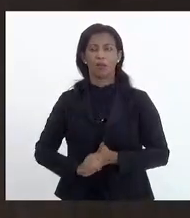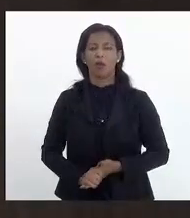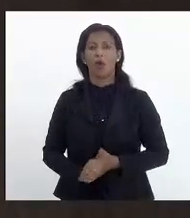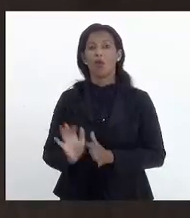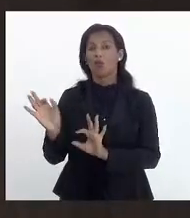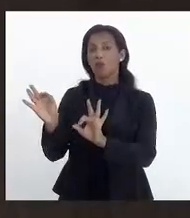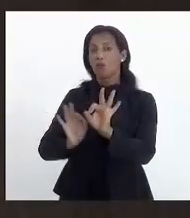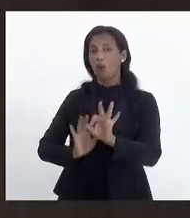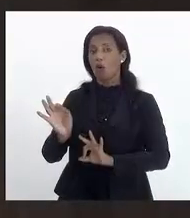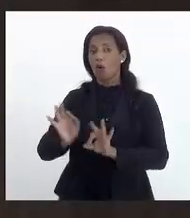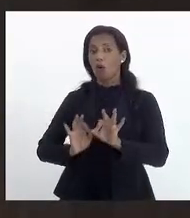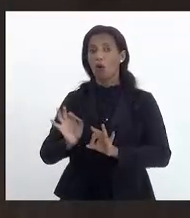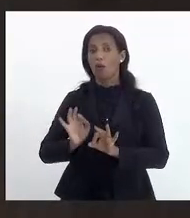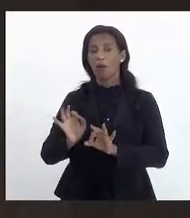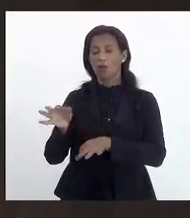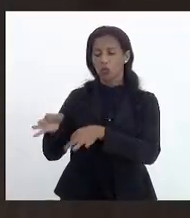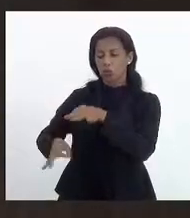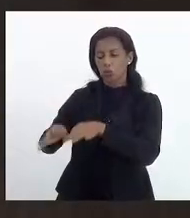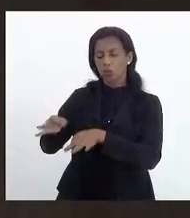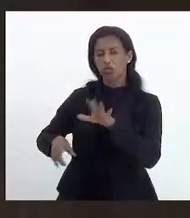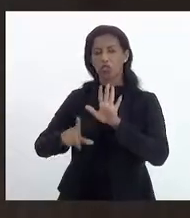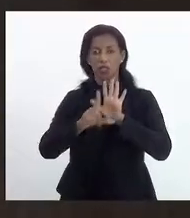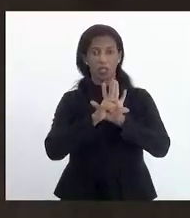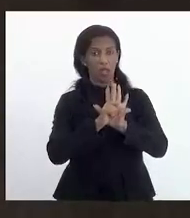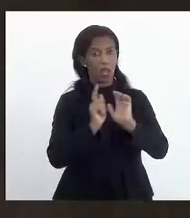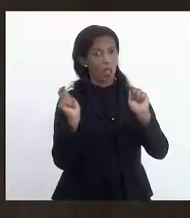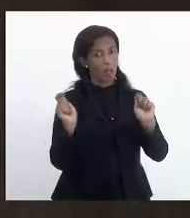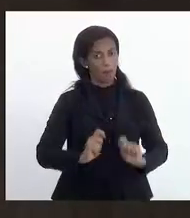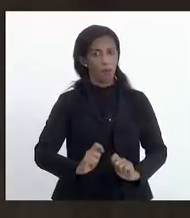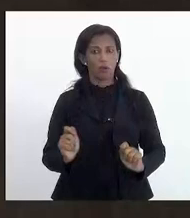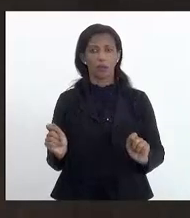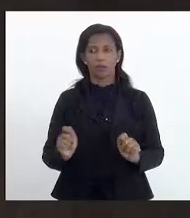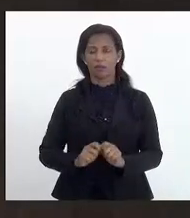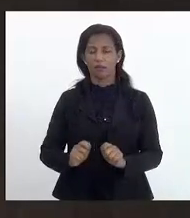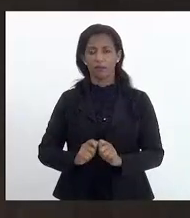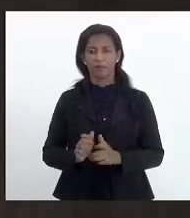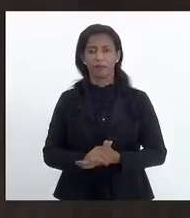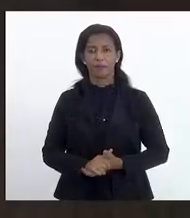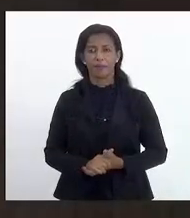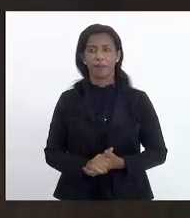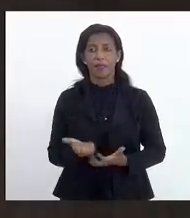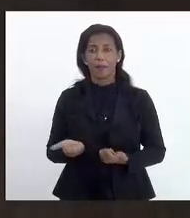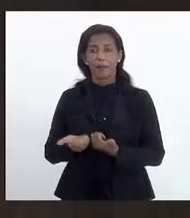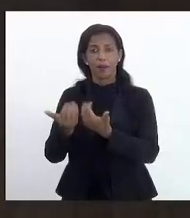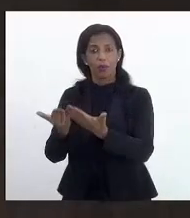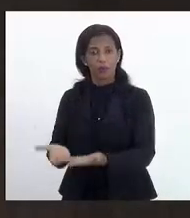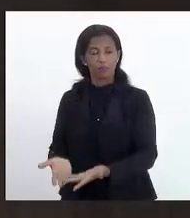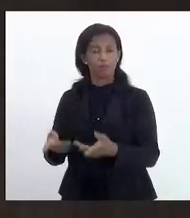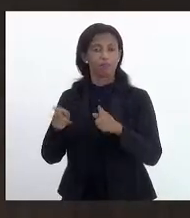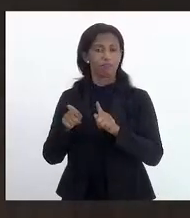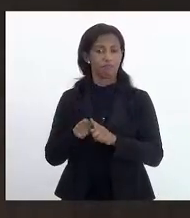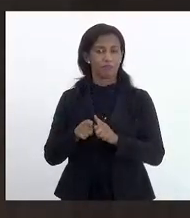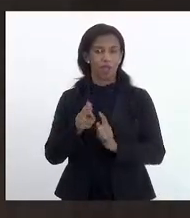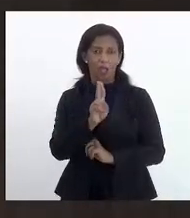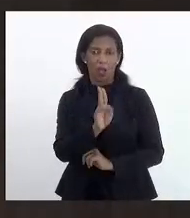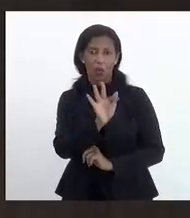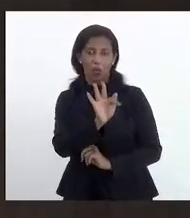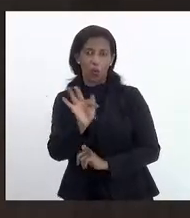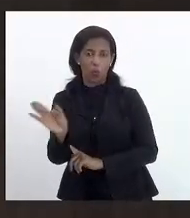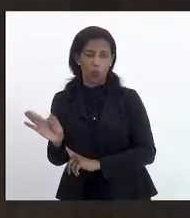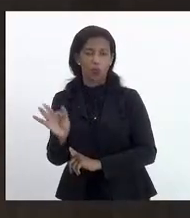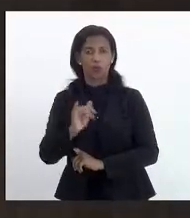qual é a melhor forma jurídica e legislativa que a gente possa construir aqui para conceder, sem dúvida nenhuma, à UF